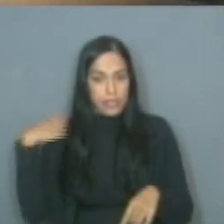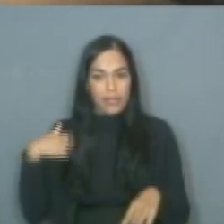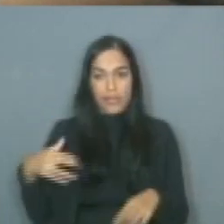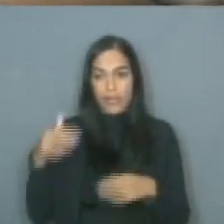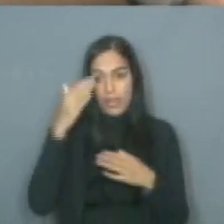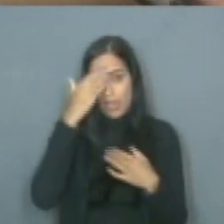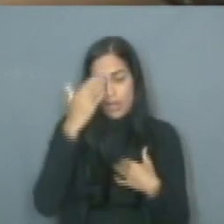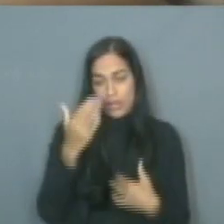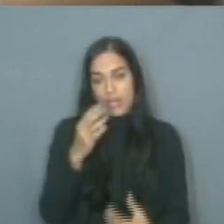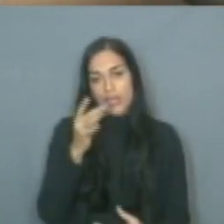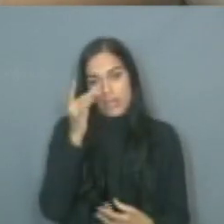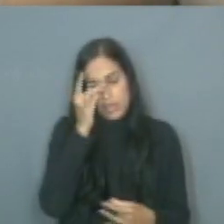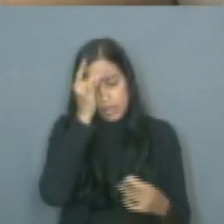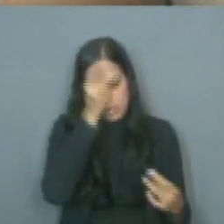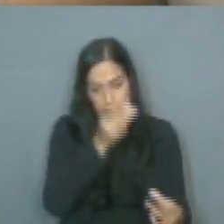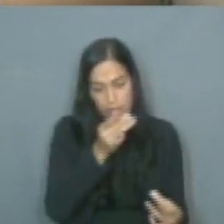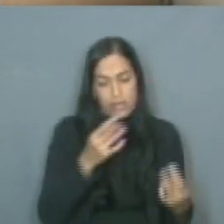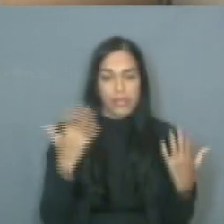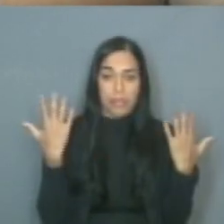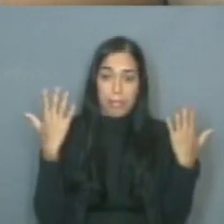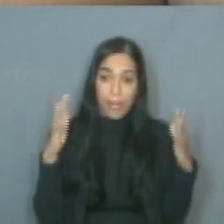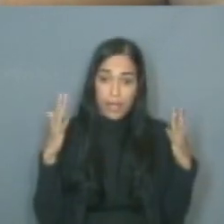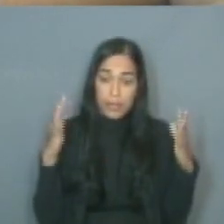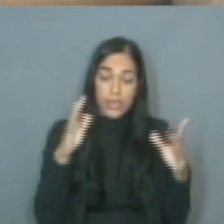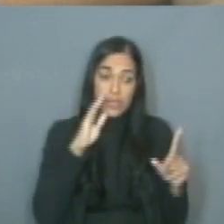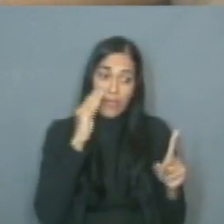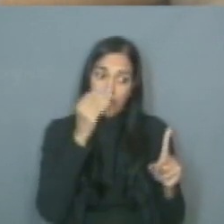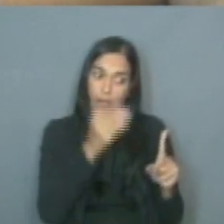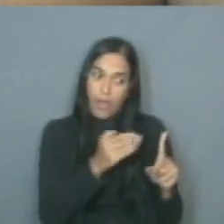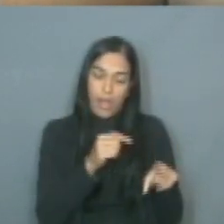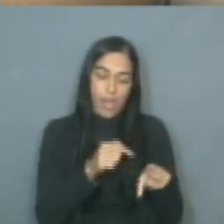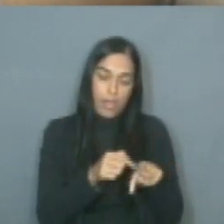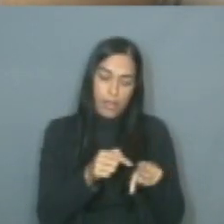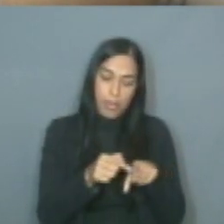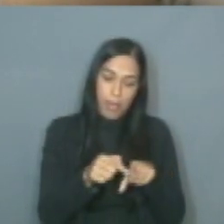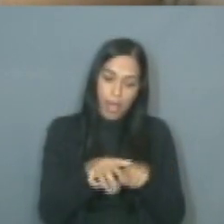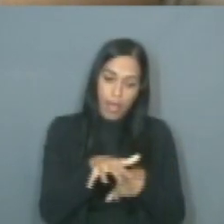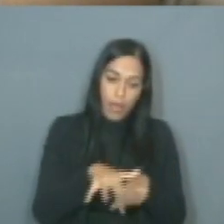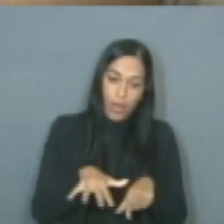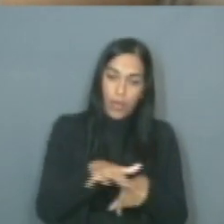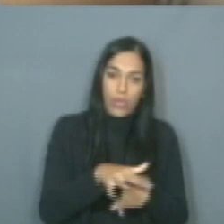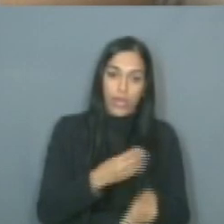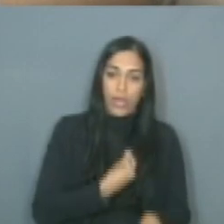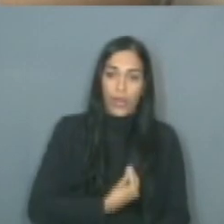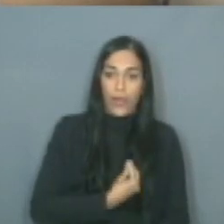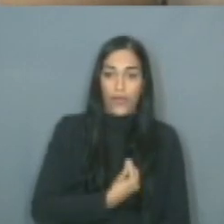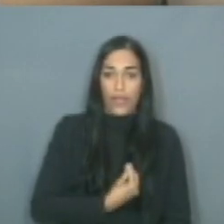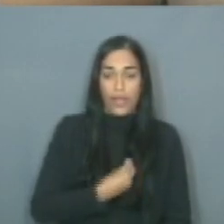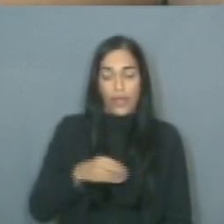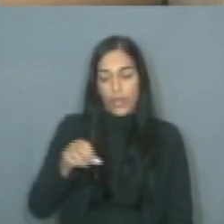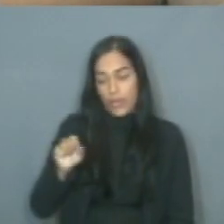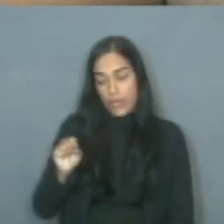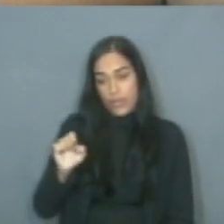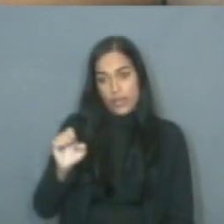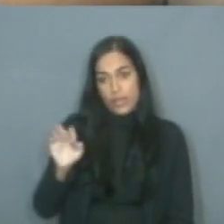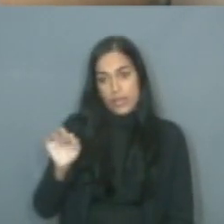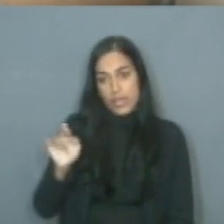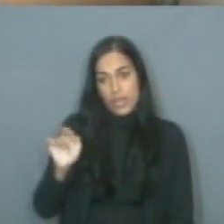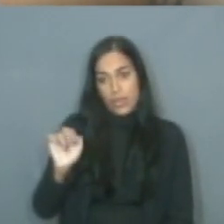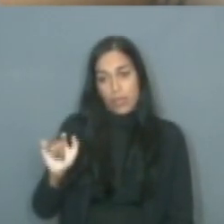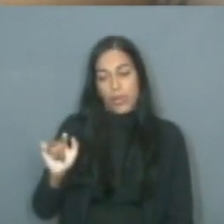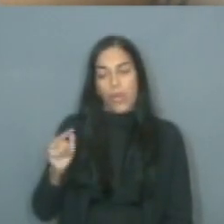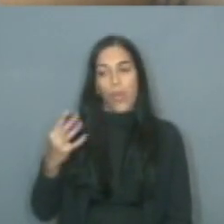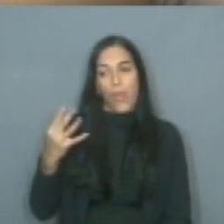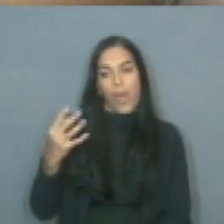vereador Rodrigo Coutinho, e parabenizo o senhor por olhar para o bairro. Eu moro em Setúbal há 3 anos, vai fazer 4 anos agora, e eu pude